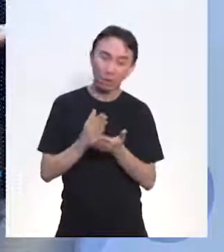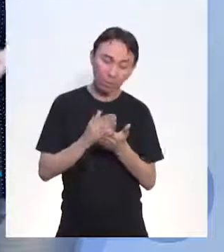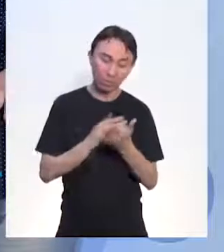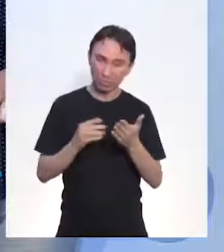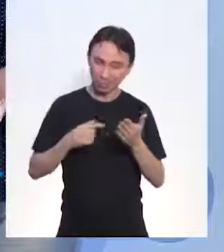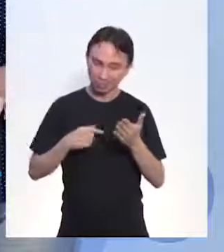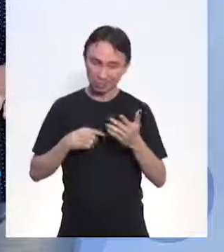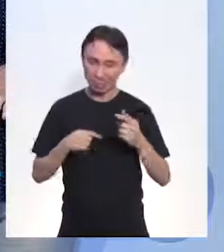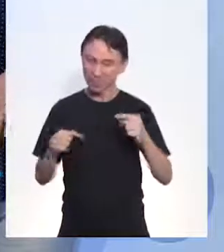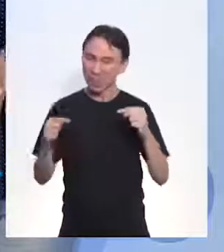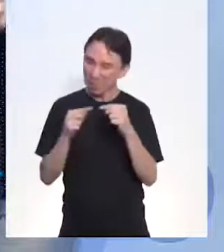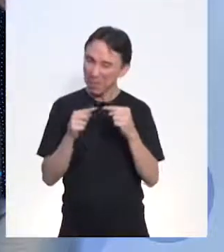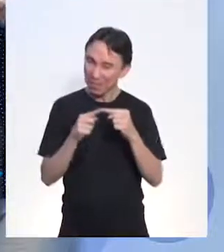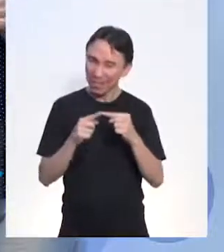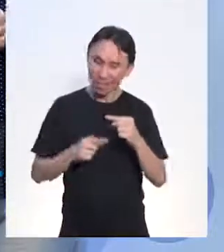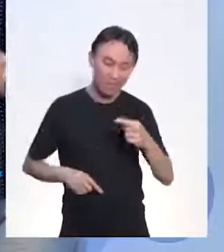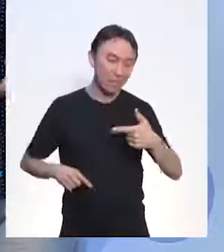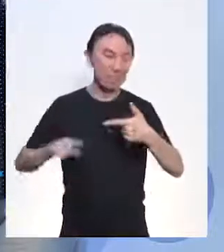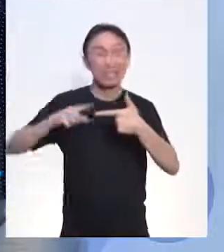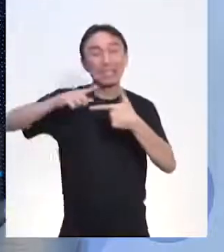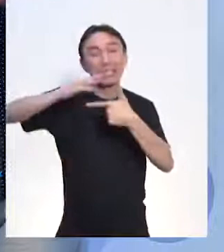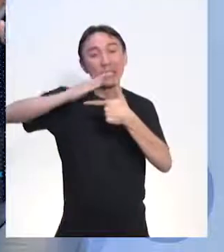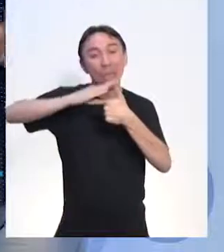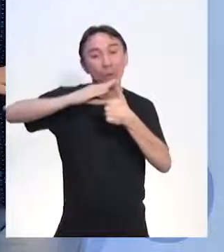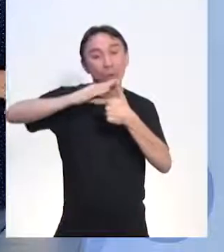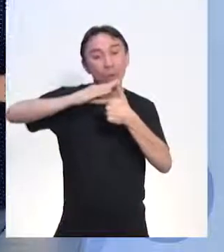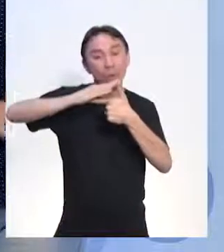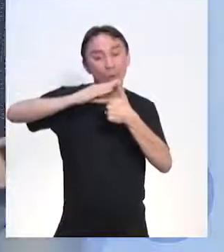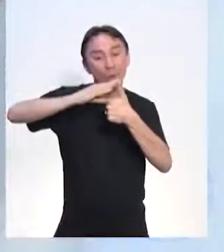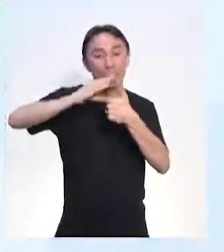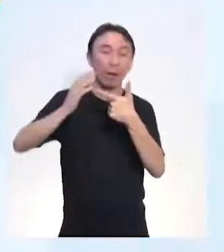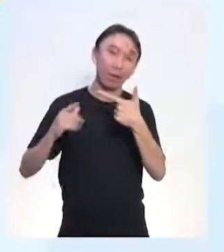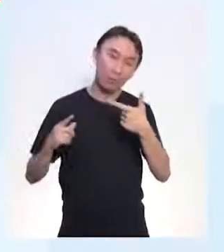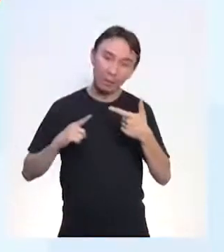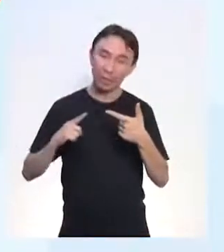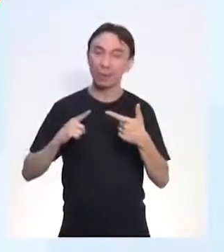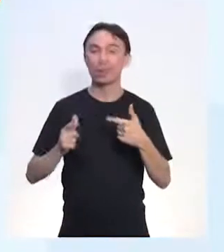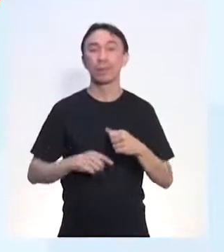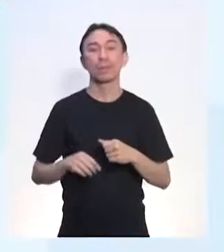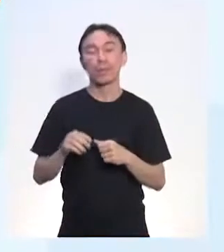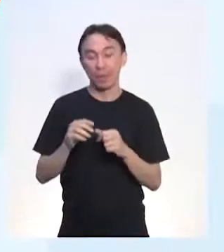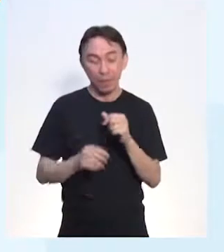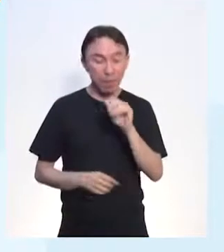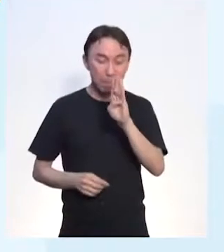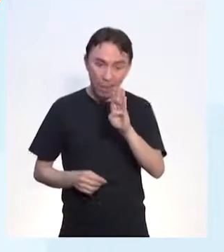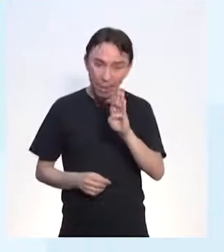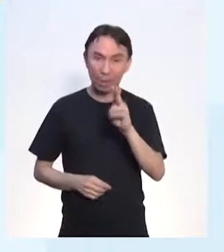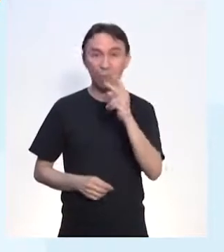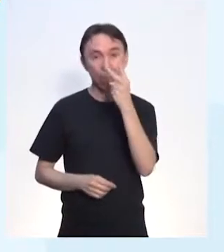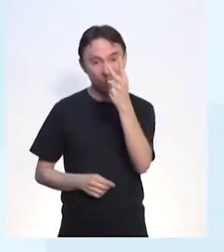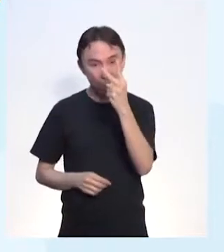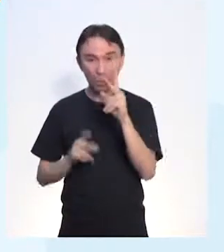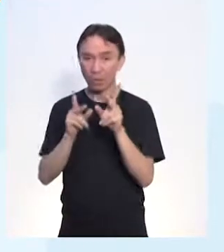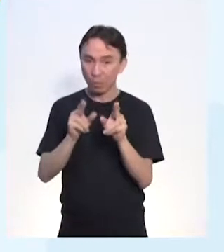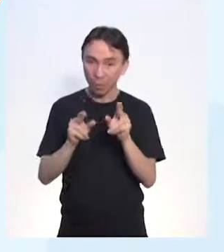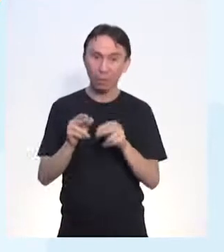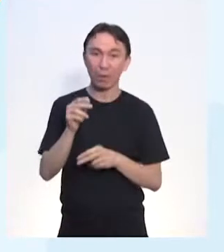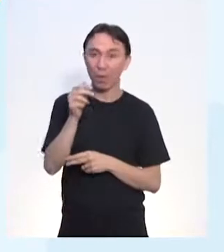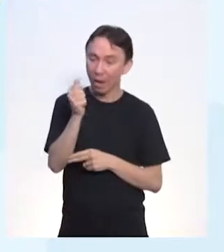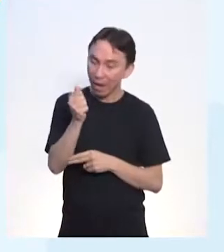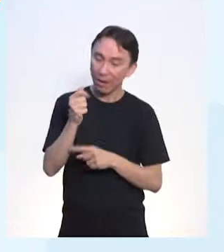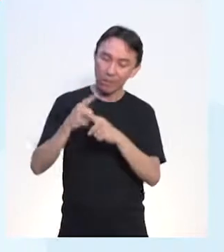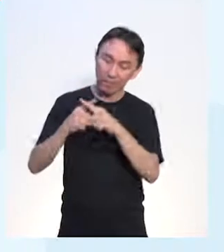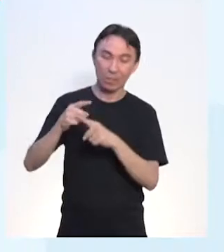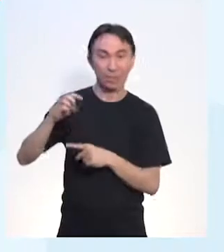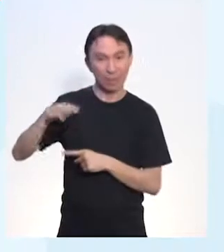triângulo retângulo. E nós temos aí B ao quadrado, que é igual a A vezes M.